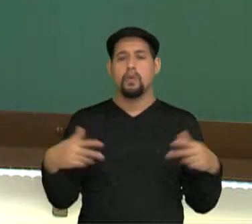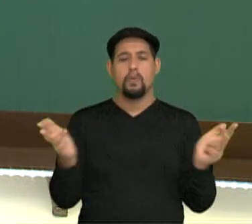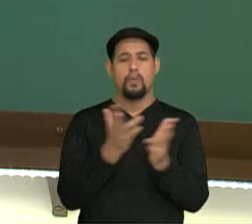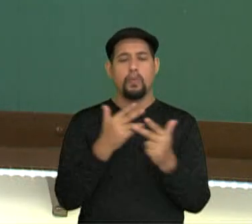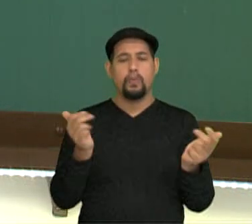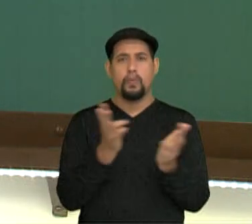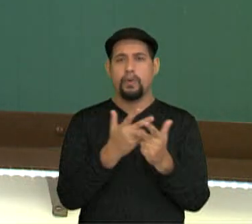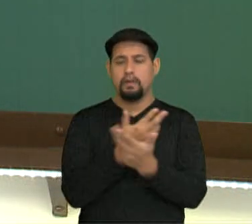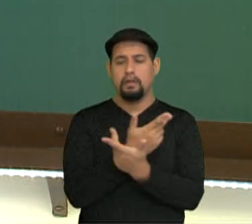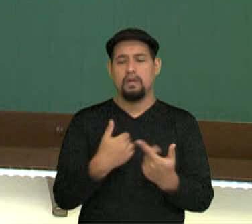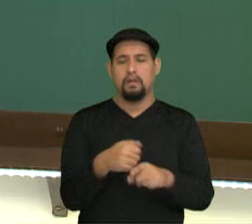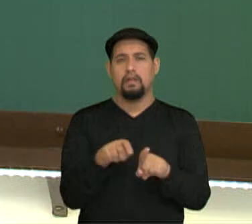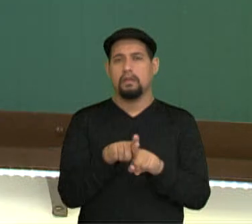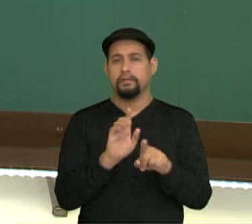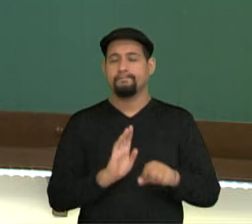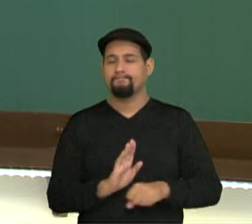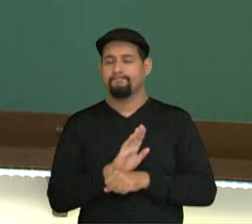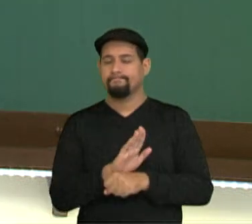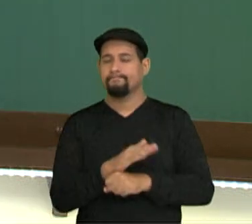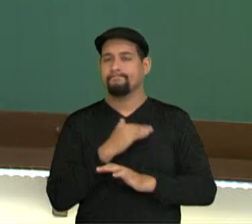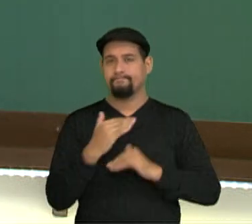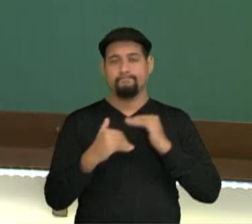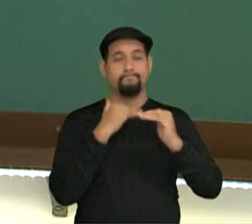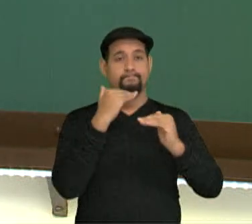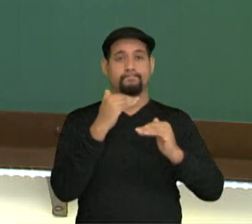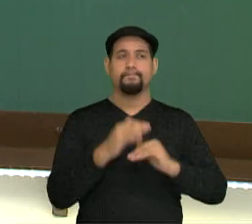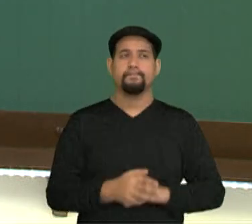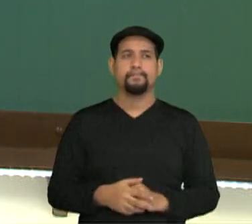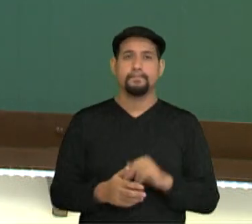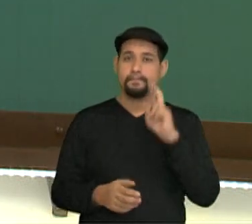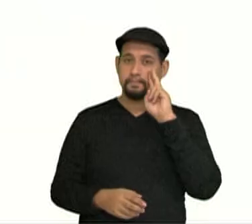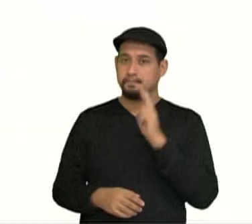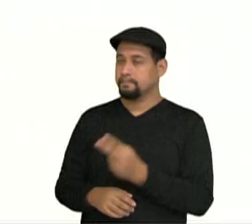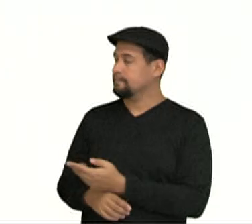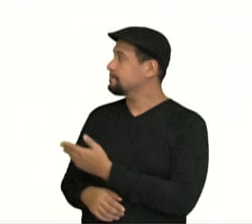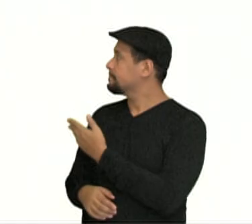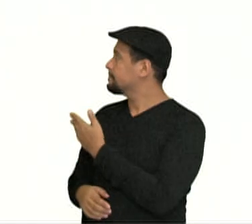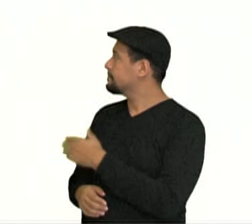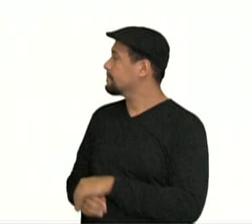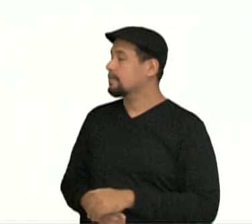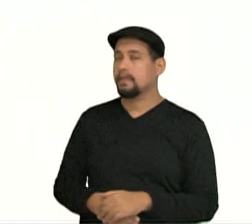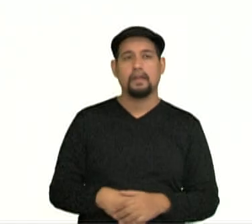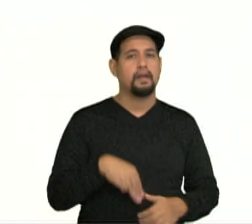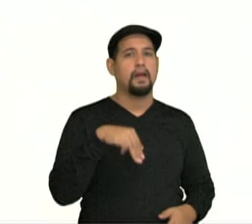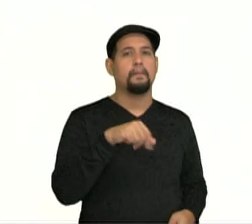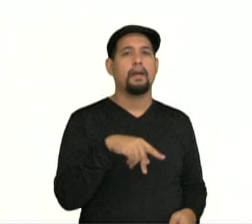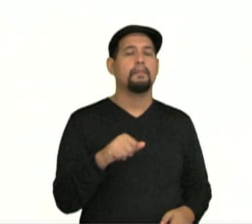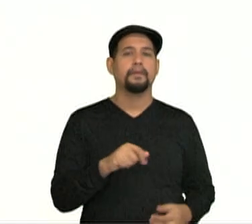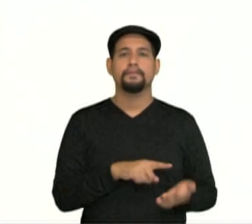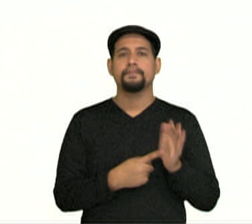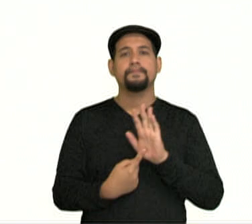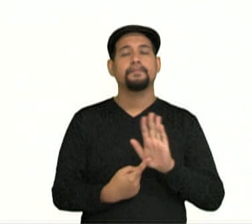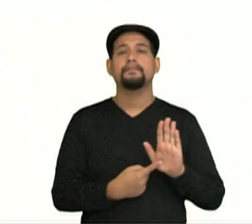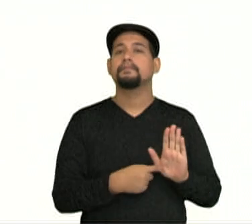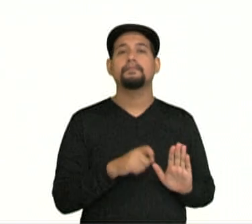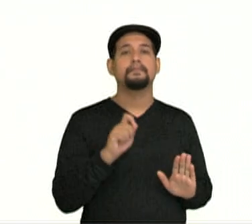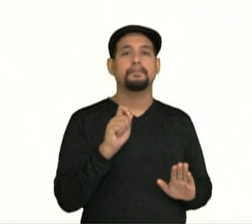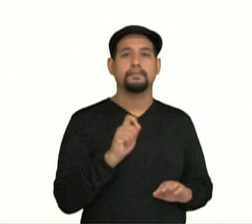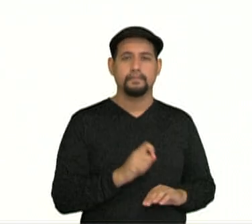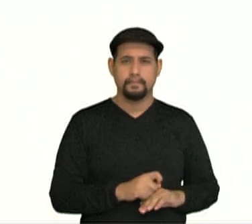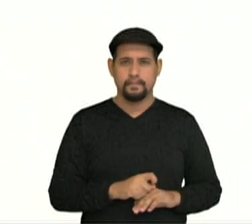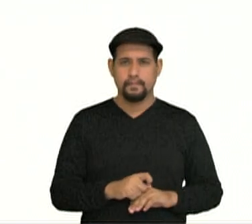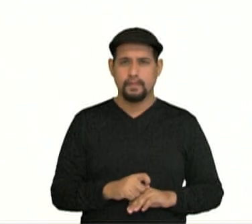ter contribuído para esse processo. Aqui, ó, esse mapa mostra bem grande para você aqui, ó,